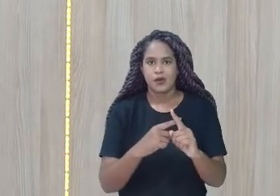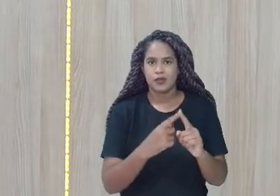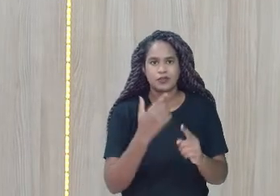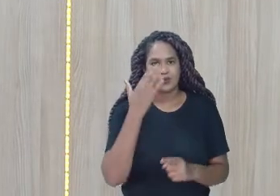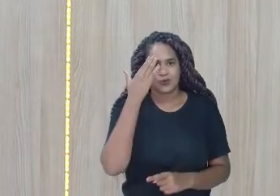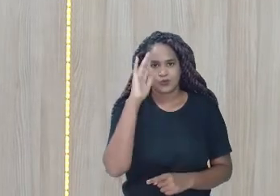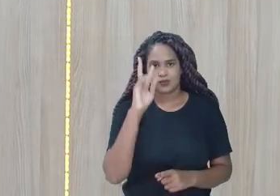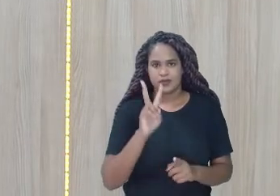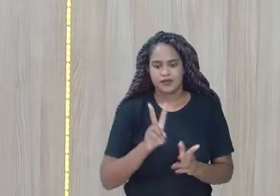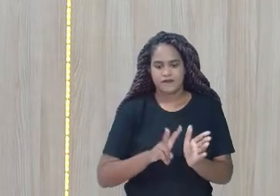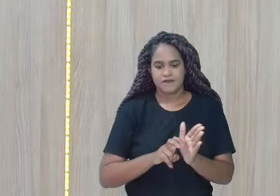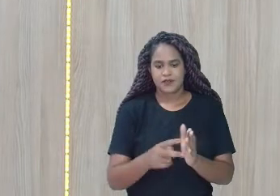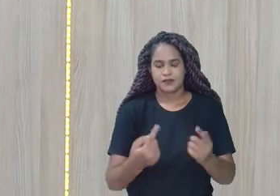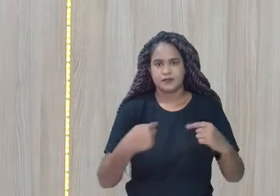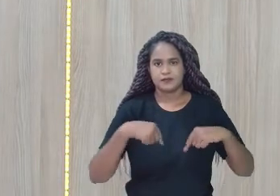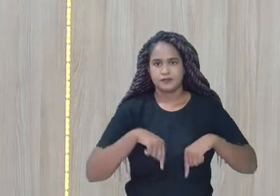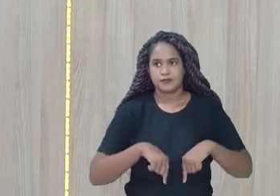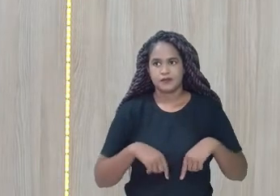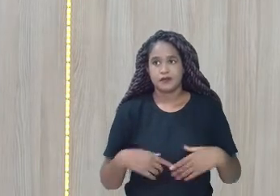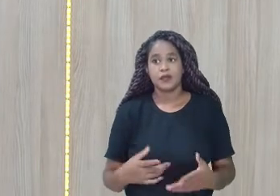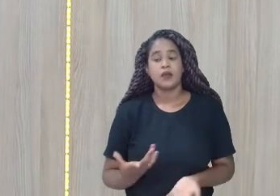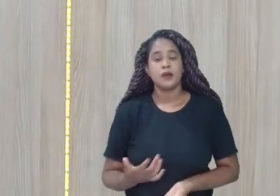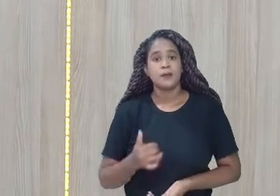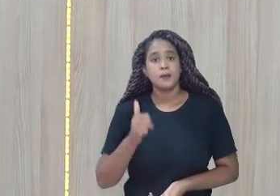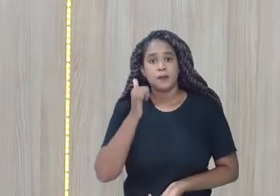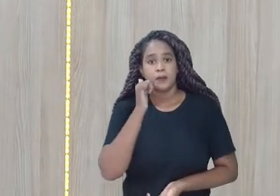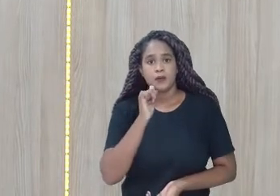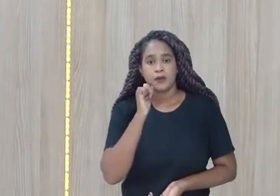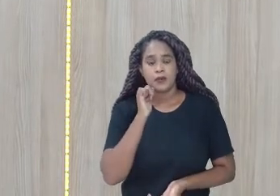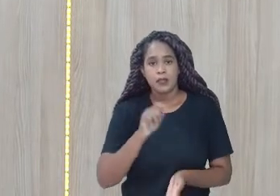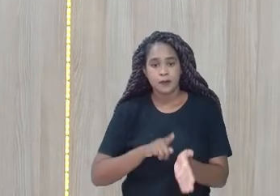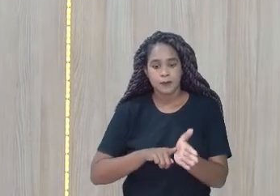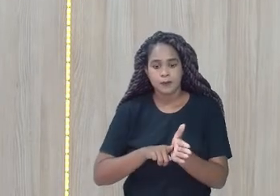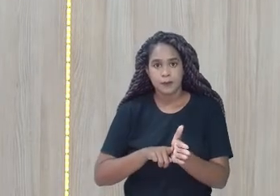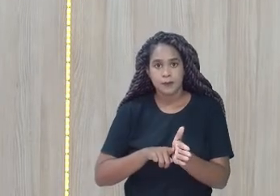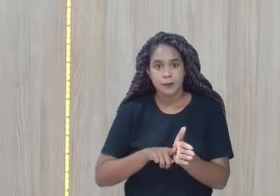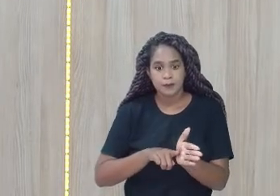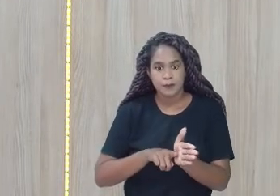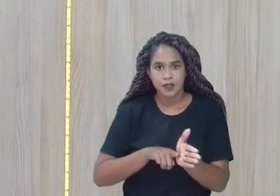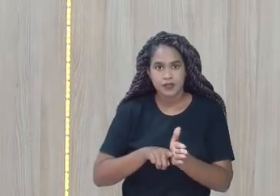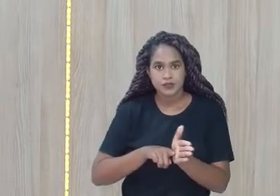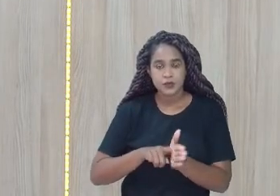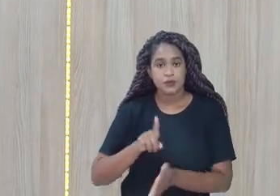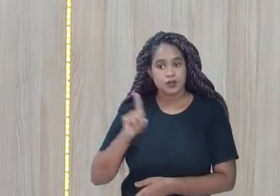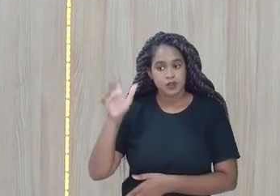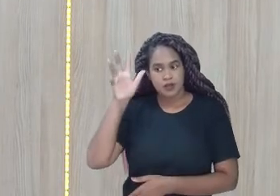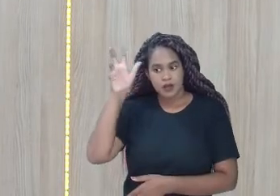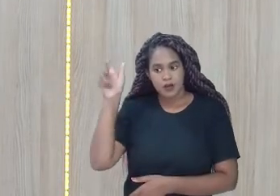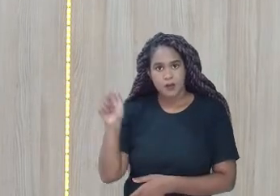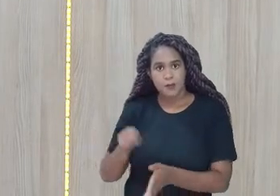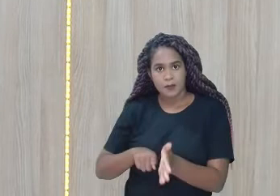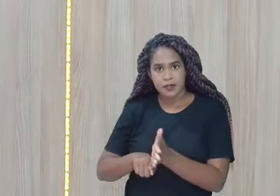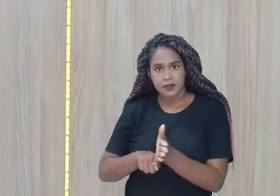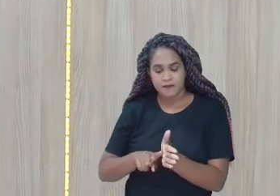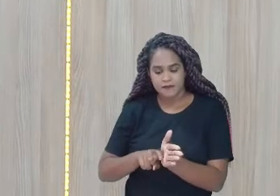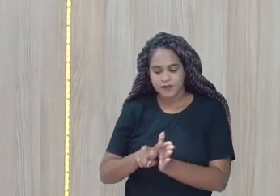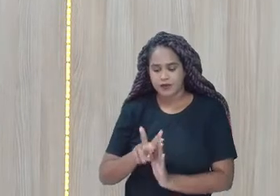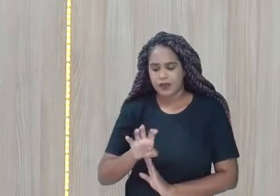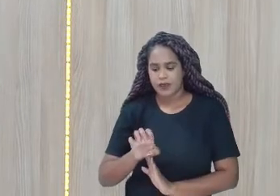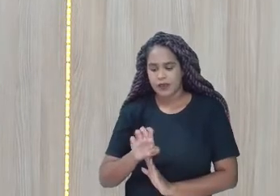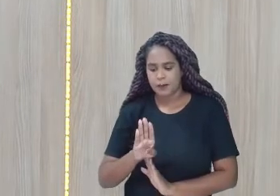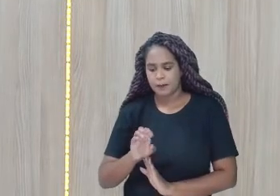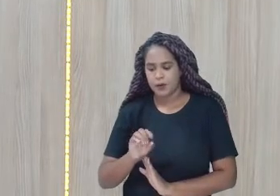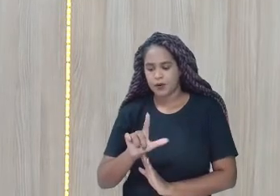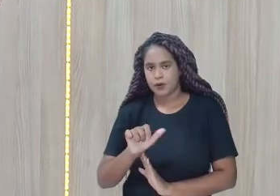uma grande pesquisadora que estava na África, pesquisando o vírus Ebola. Então, ela morreu rapidamente com tuberculose e